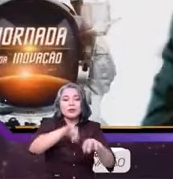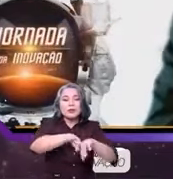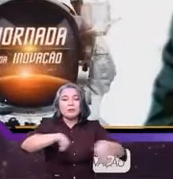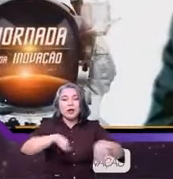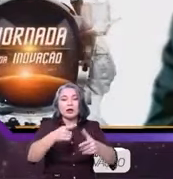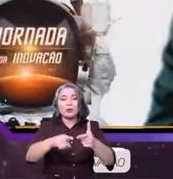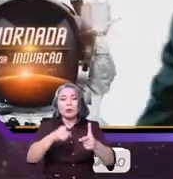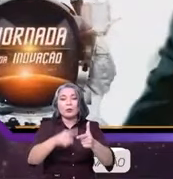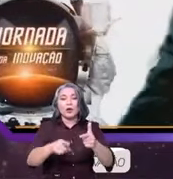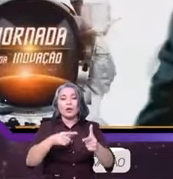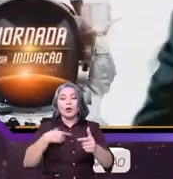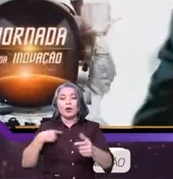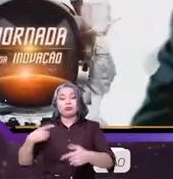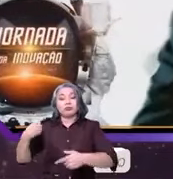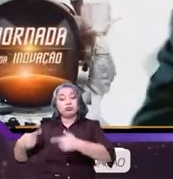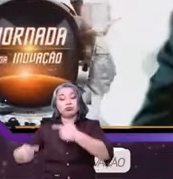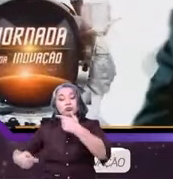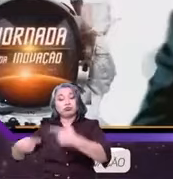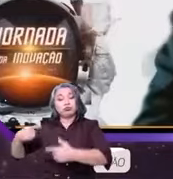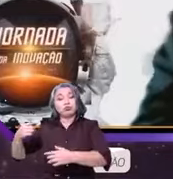Discuta soluções possíveis.